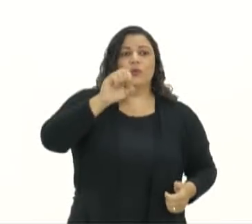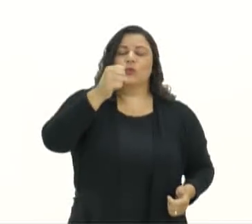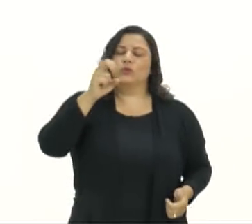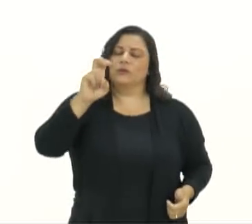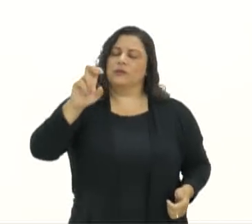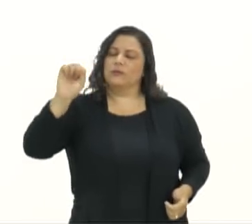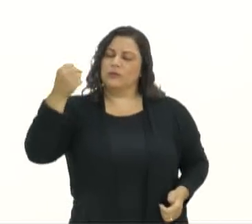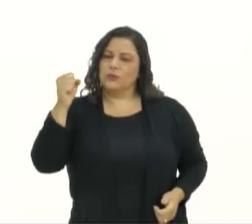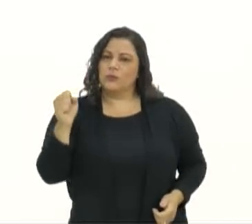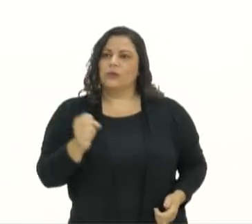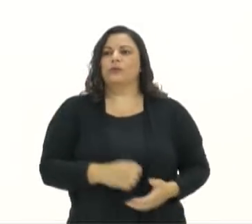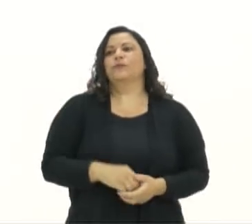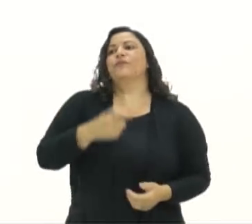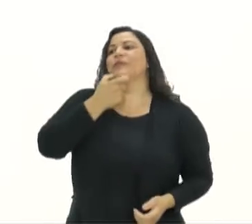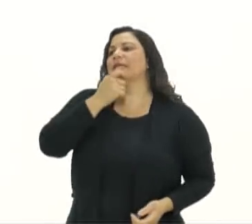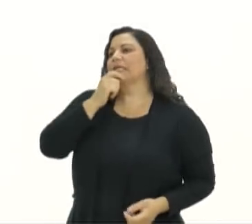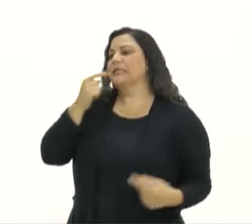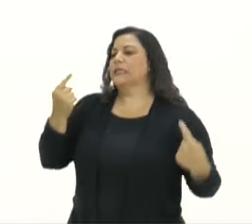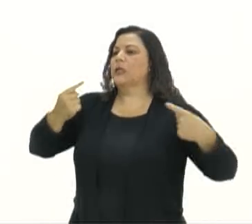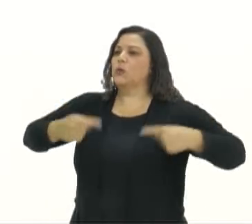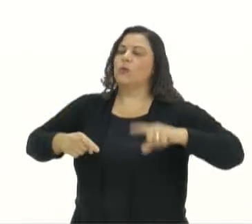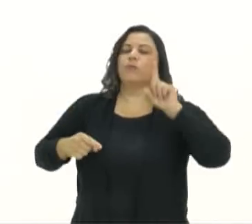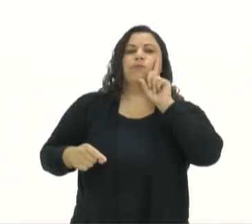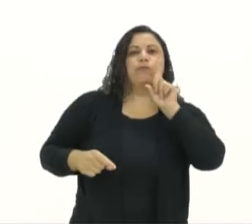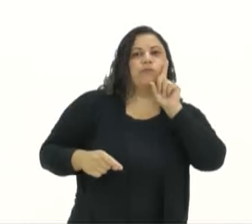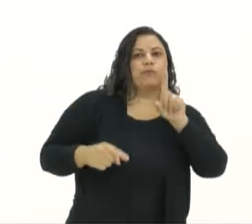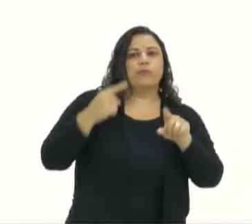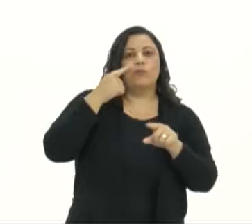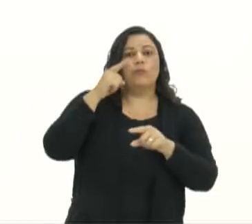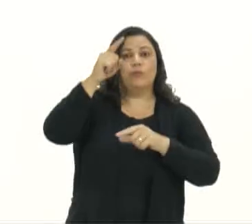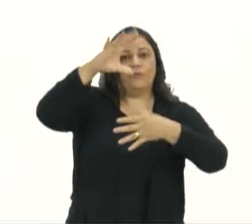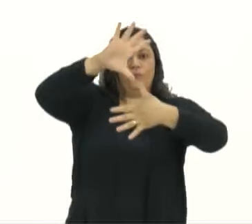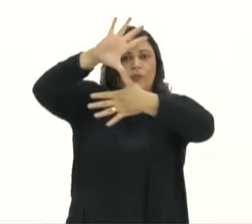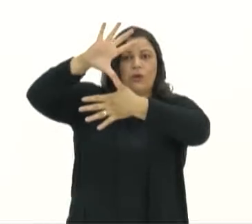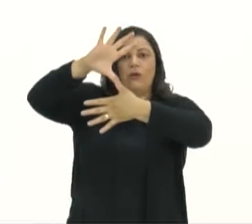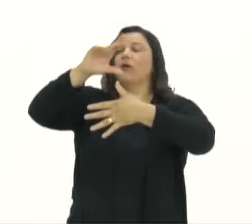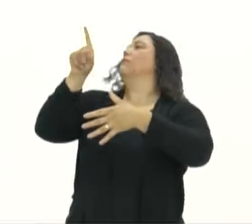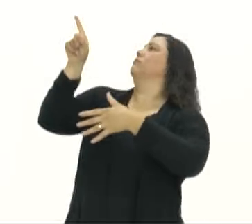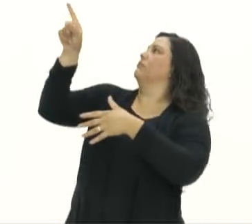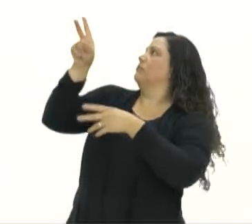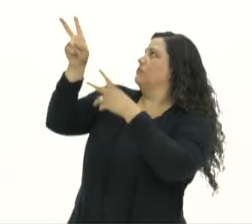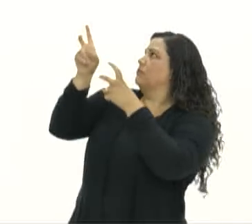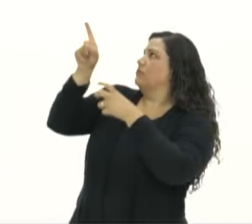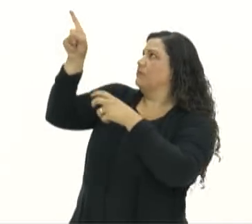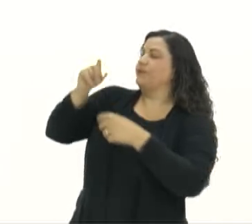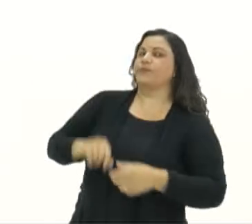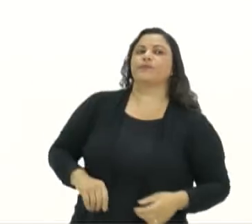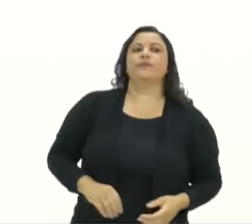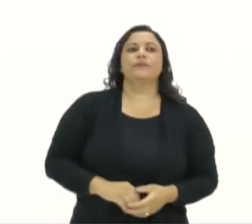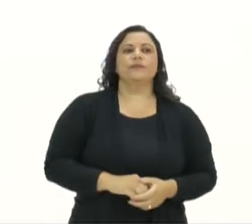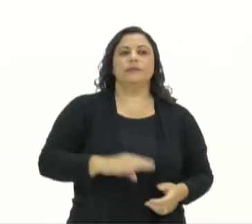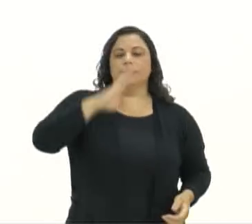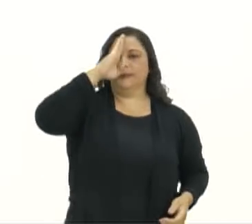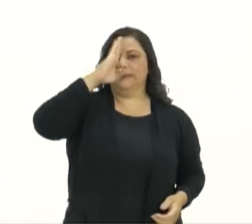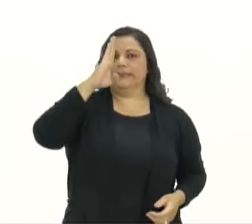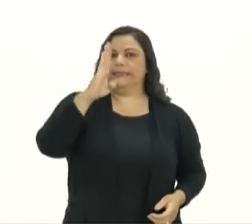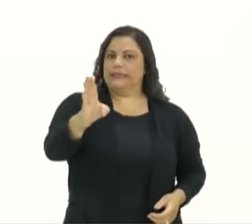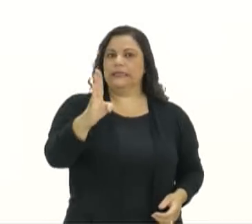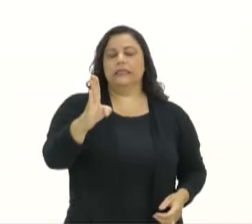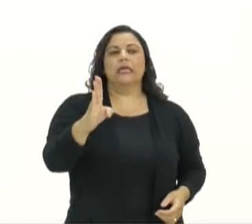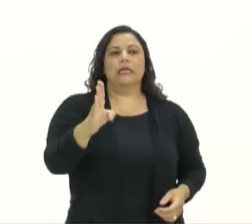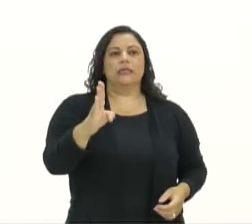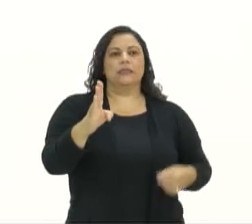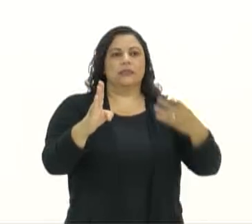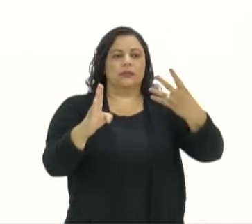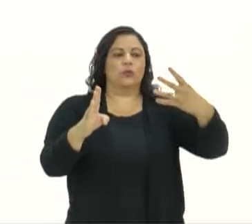Unidos. Olha esse mapa que nós temos ali, ó. A gente tem exatamente o Canal da Mancha. Ó. Em linha reta, ele tem